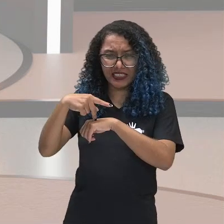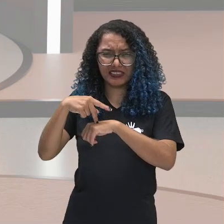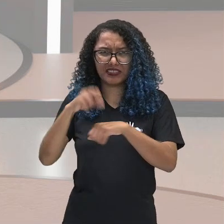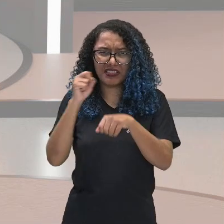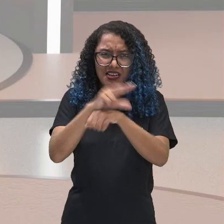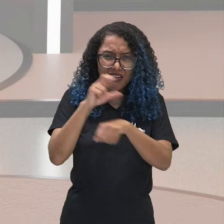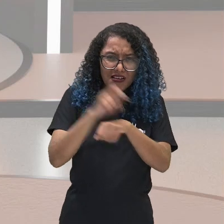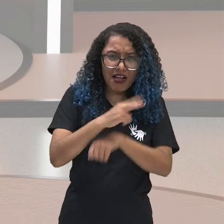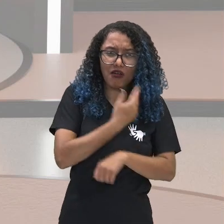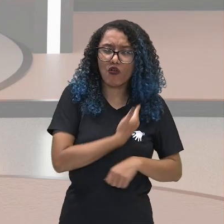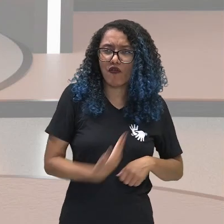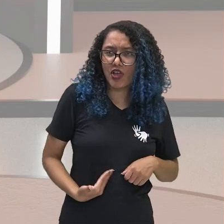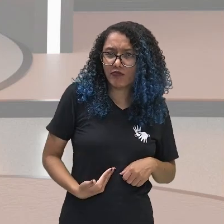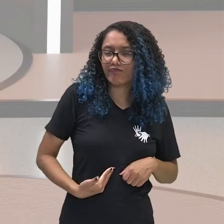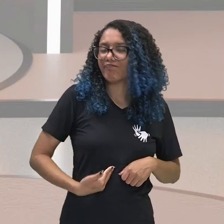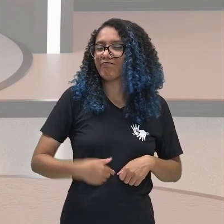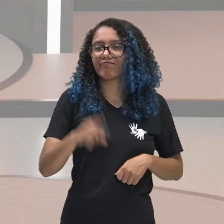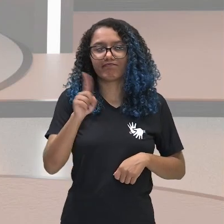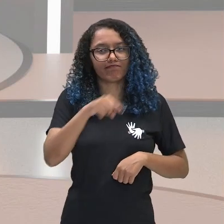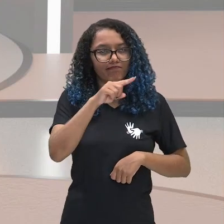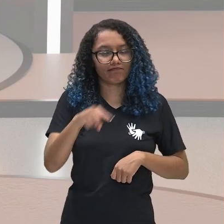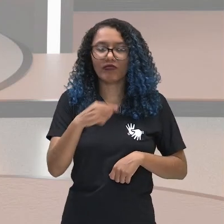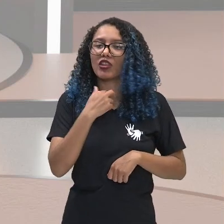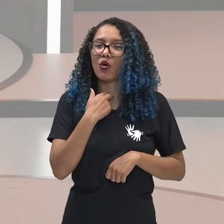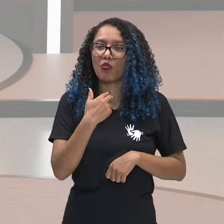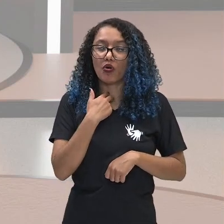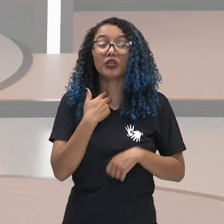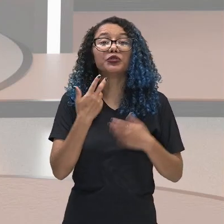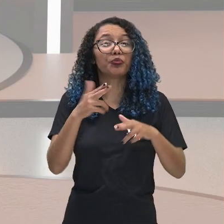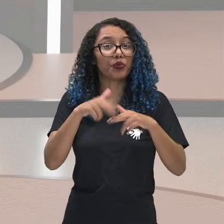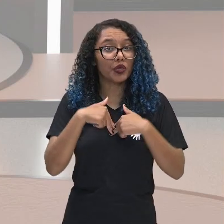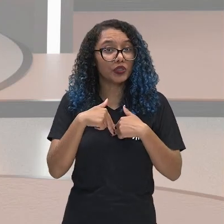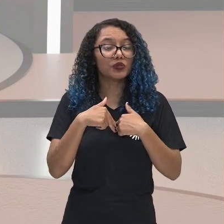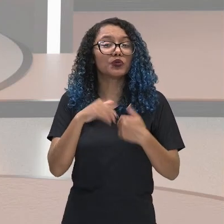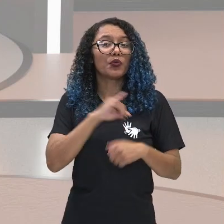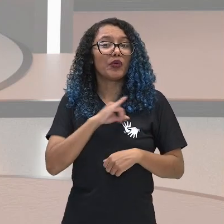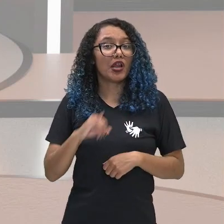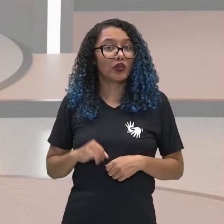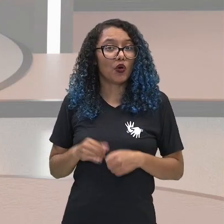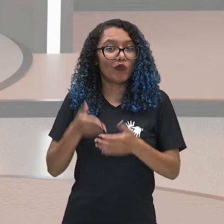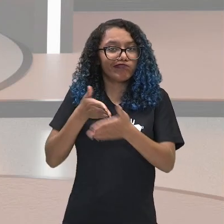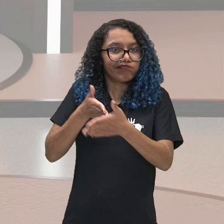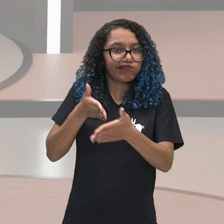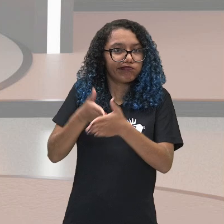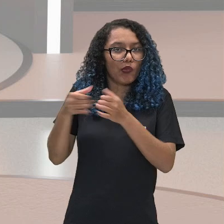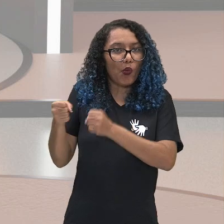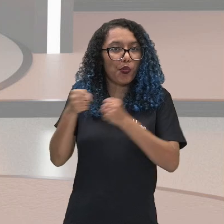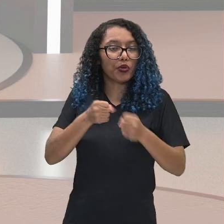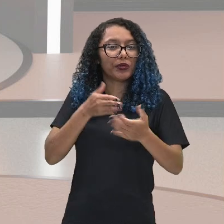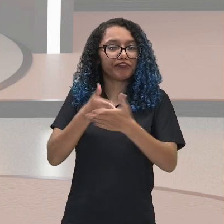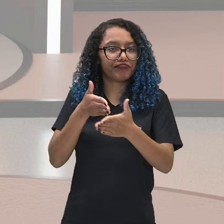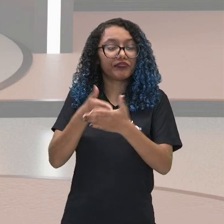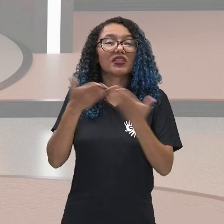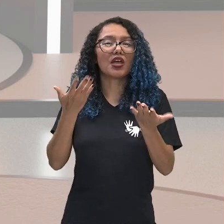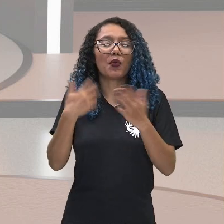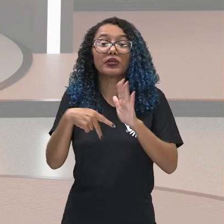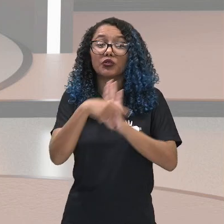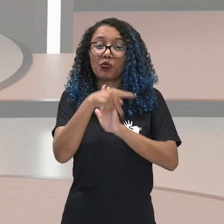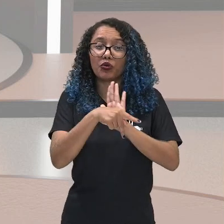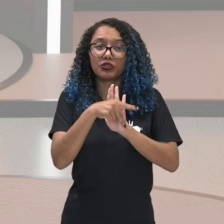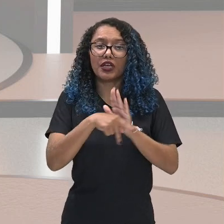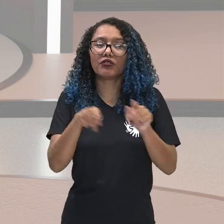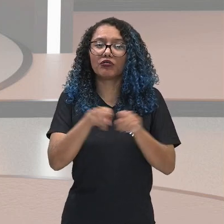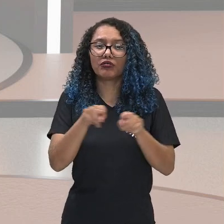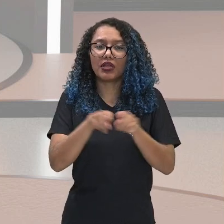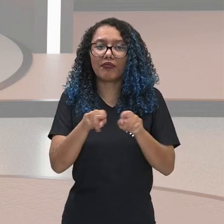essa limitação, então, de poderes do imperador. Esse projeto, que ele é, então, de 1823, ele